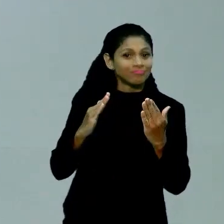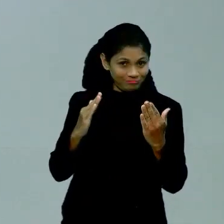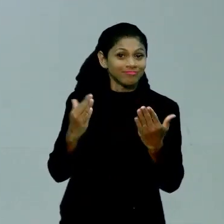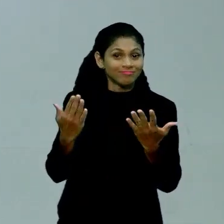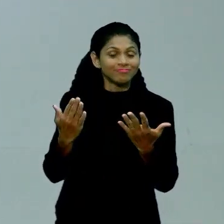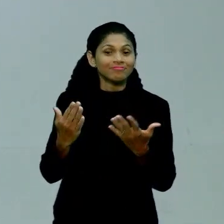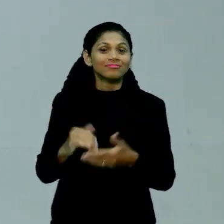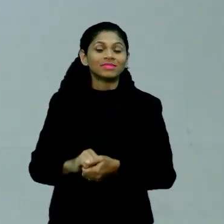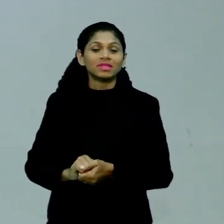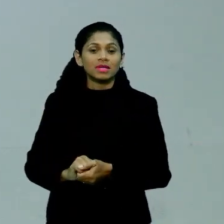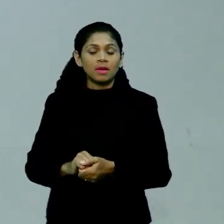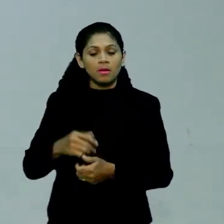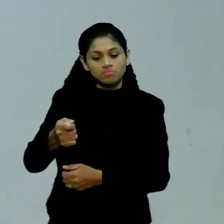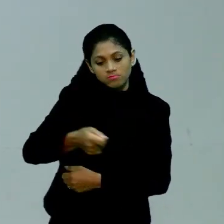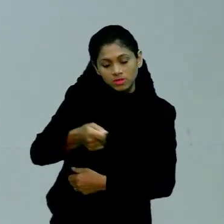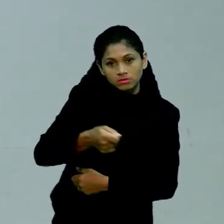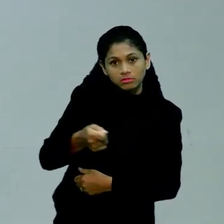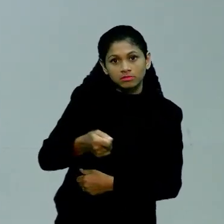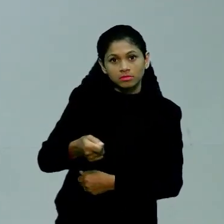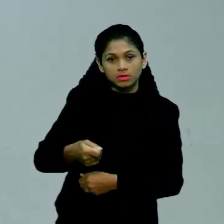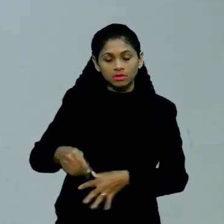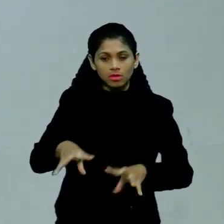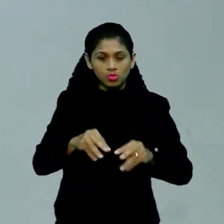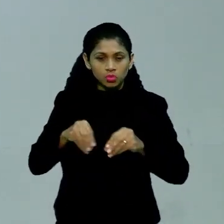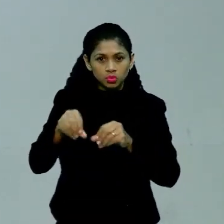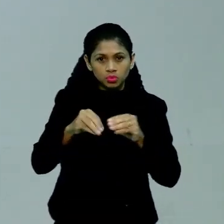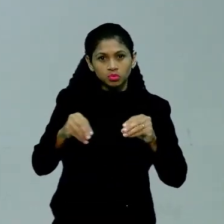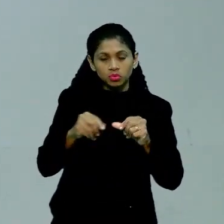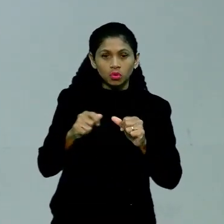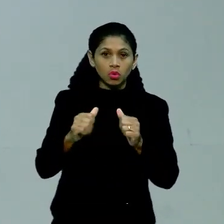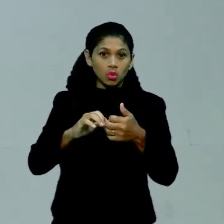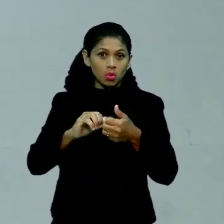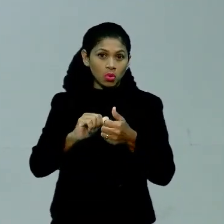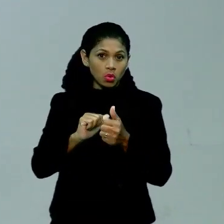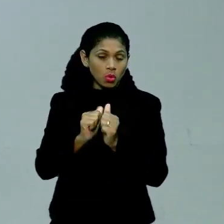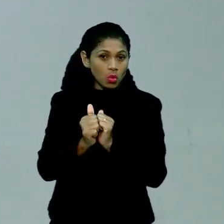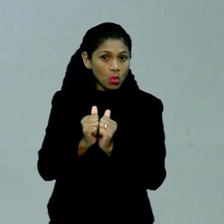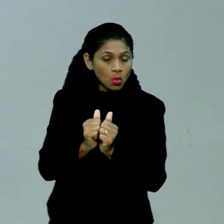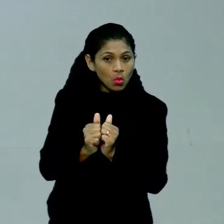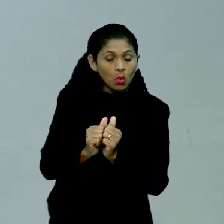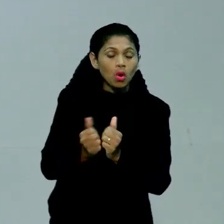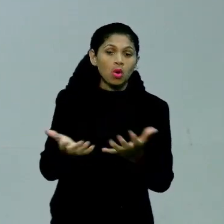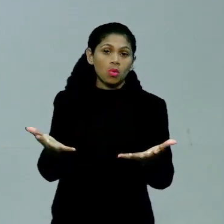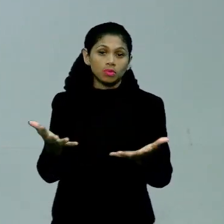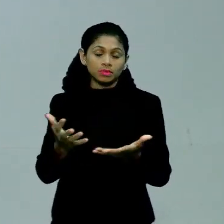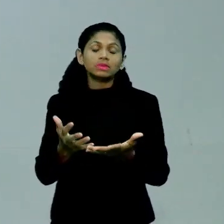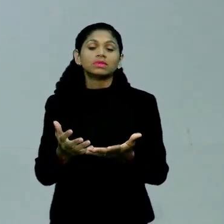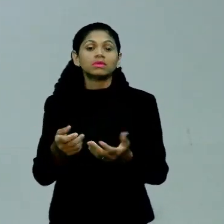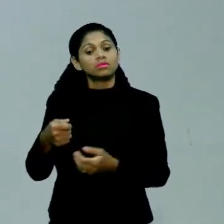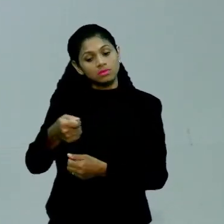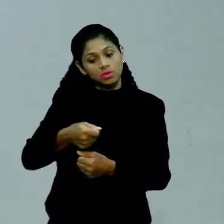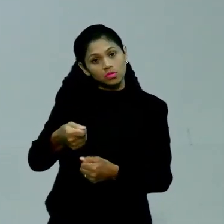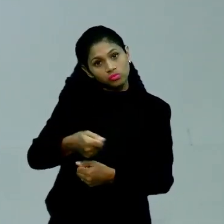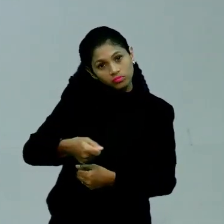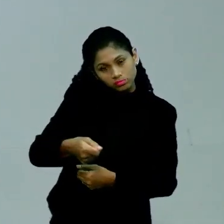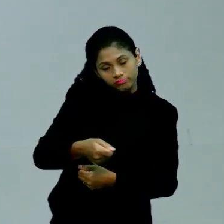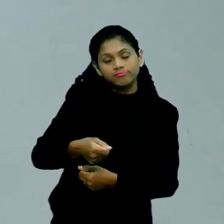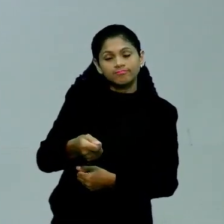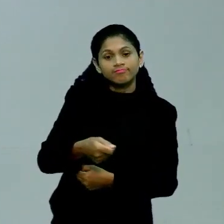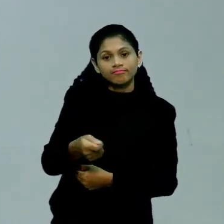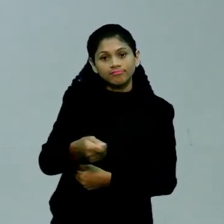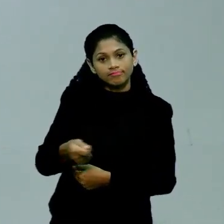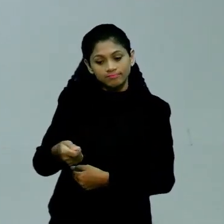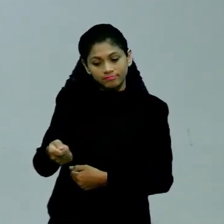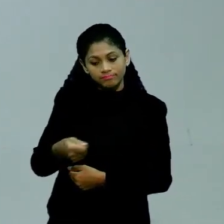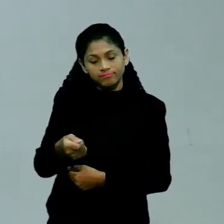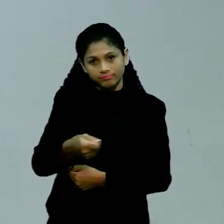uma areia ou um arroz, é o processo de peneiração. Então, utilizou a peneira, o processo